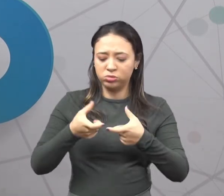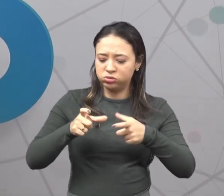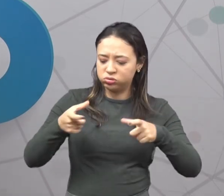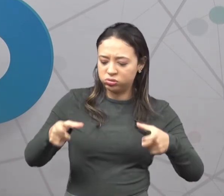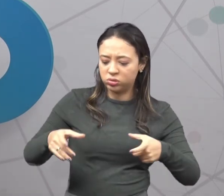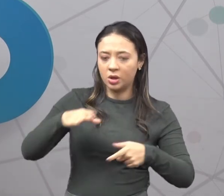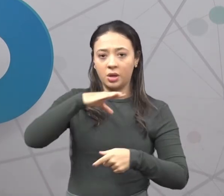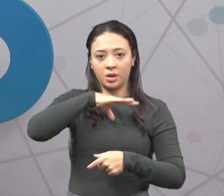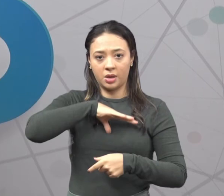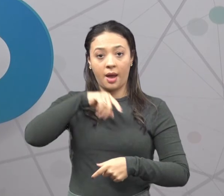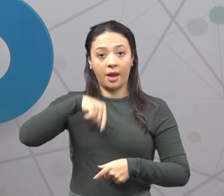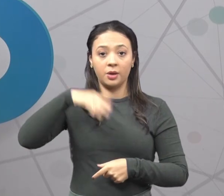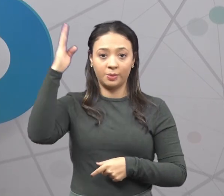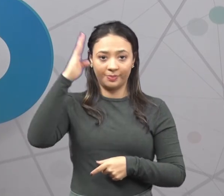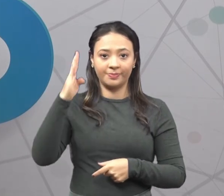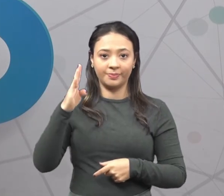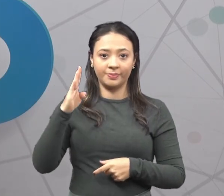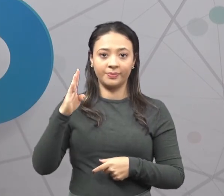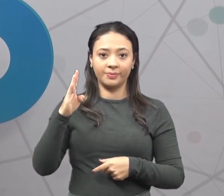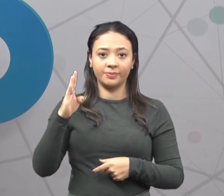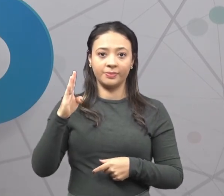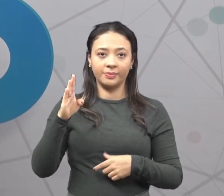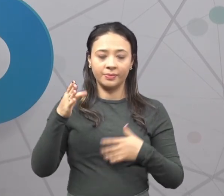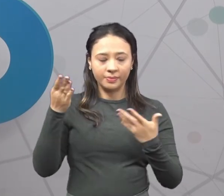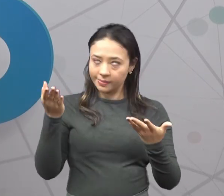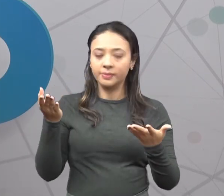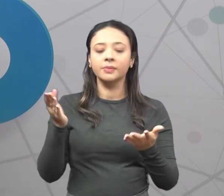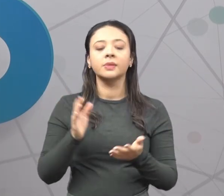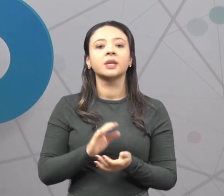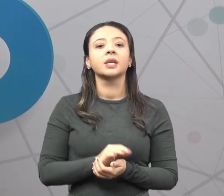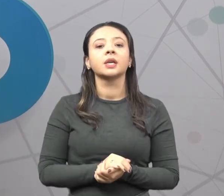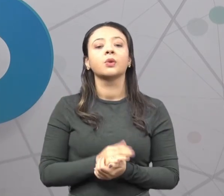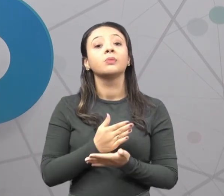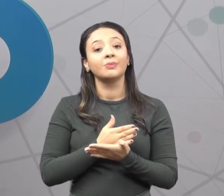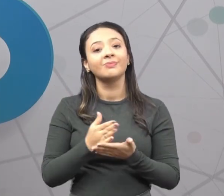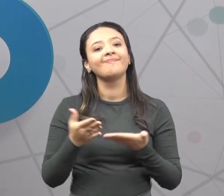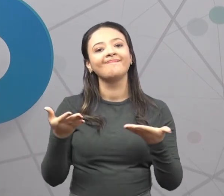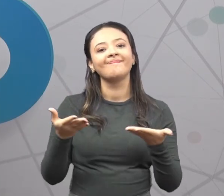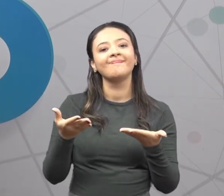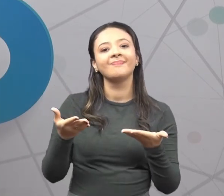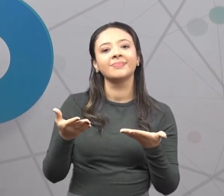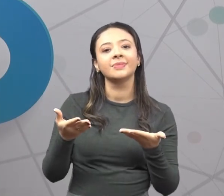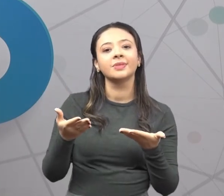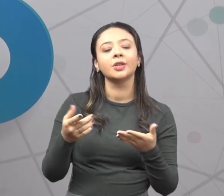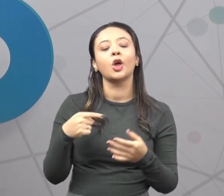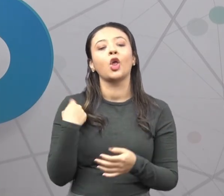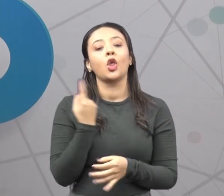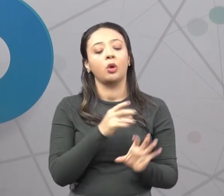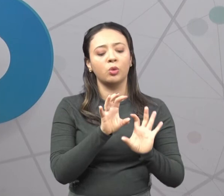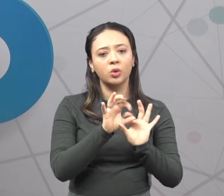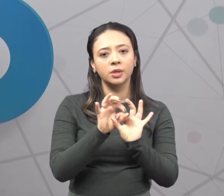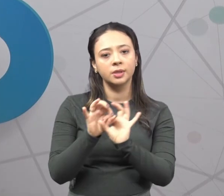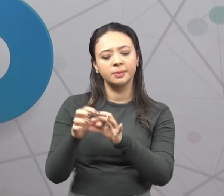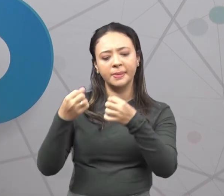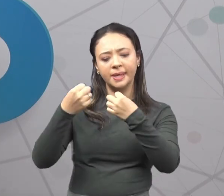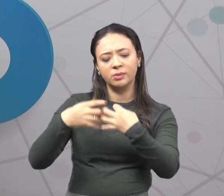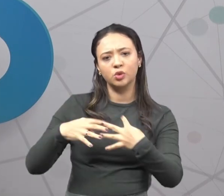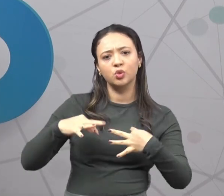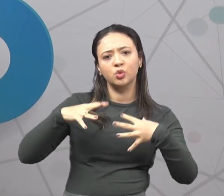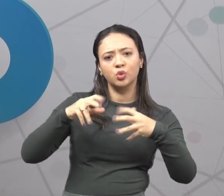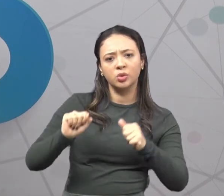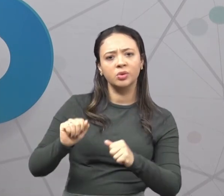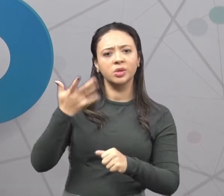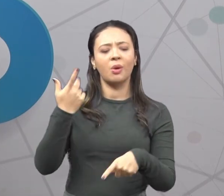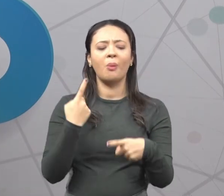no território brasileiro, né, teve esse início. Nós contextualizamos aqui,